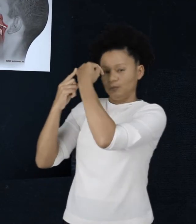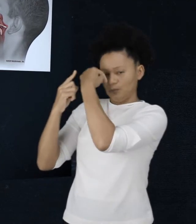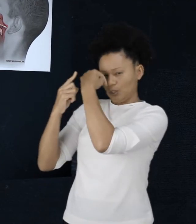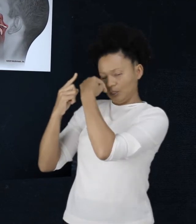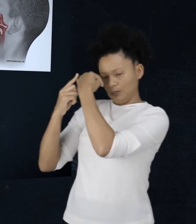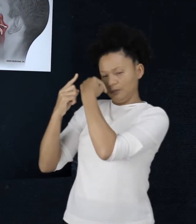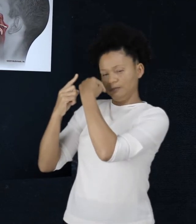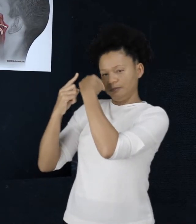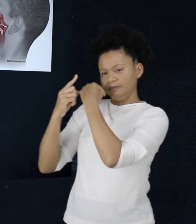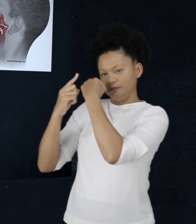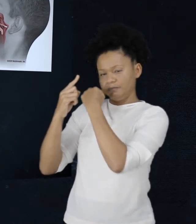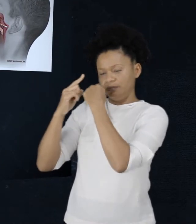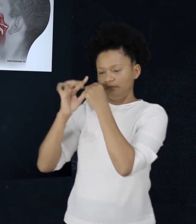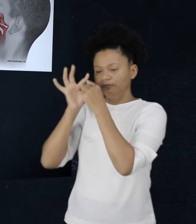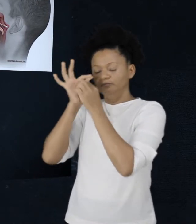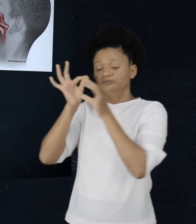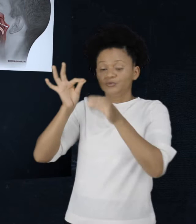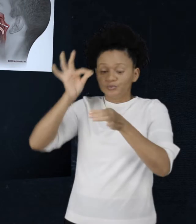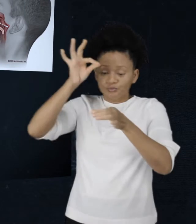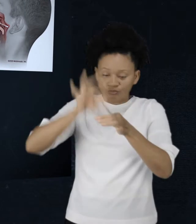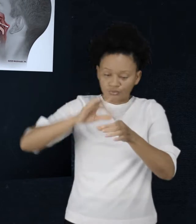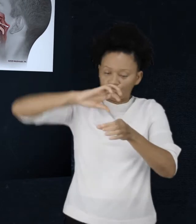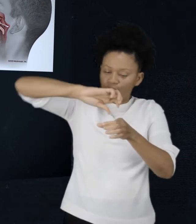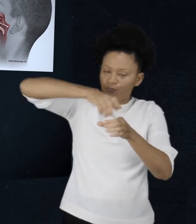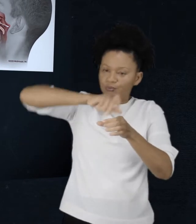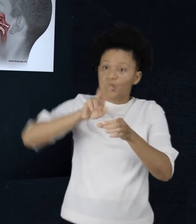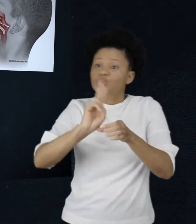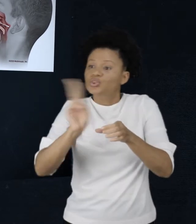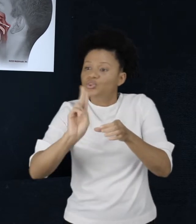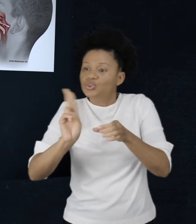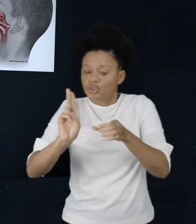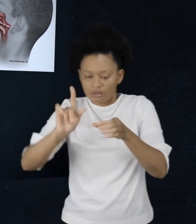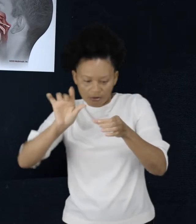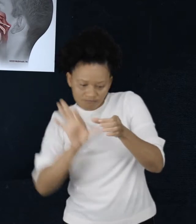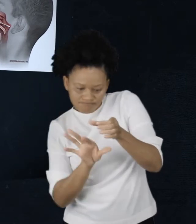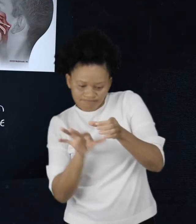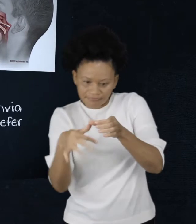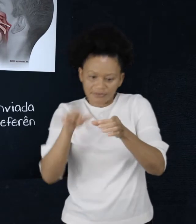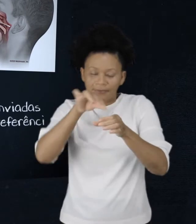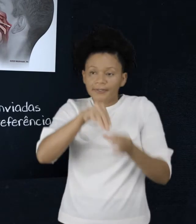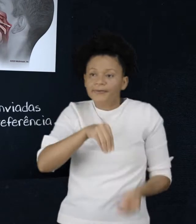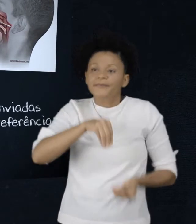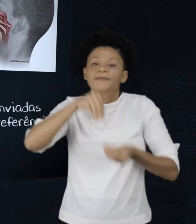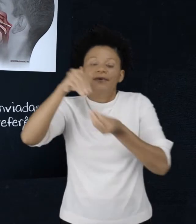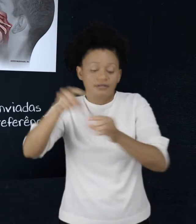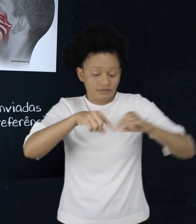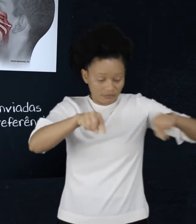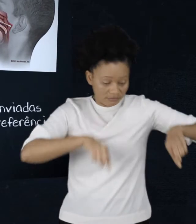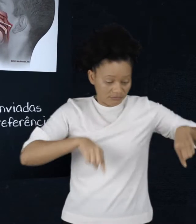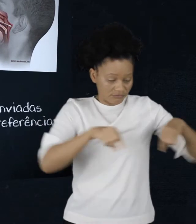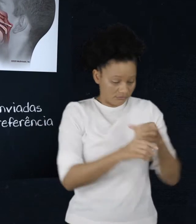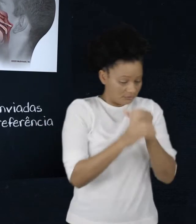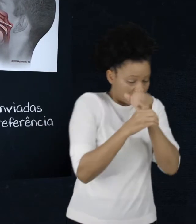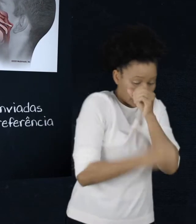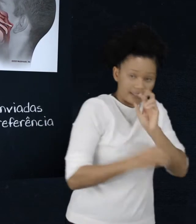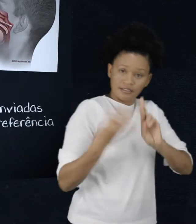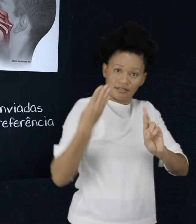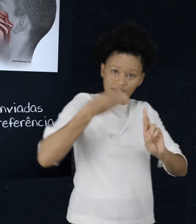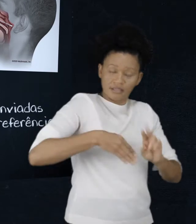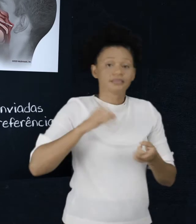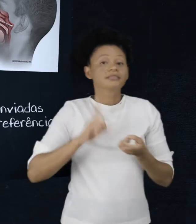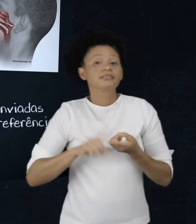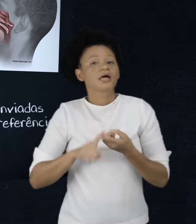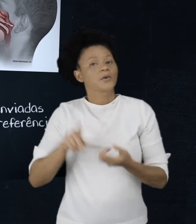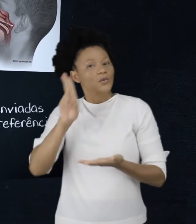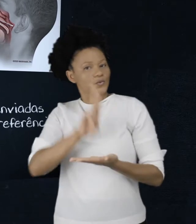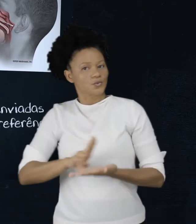Esse suave é então colocado em um tubo com a identificação do paciente e encaminhado para os laboratórios de referência e para